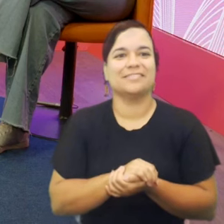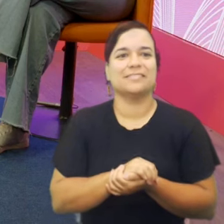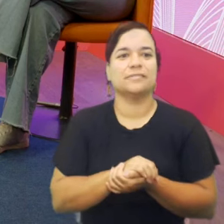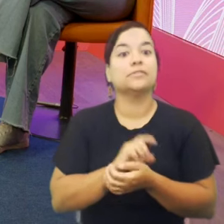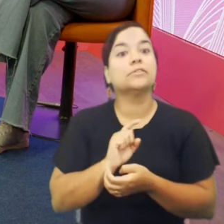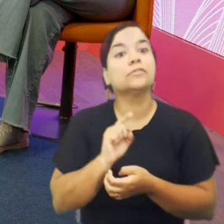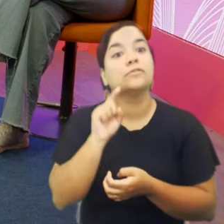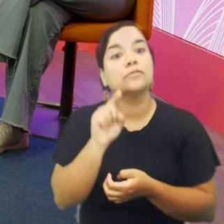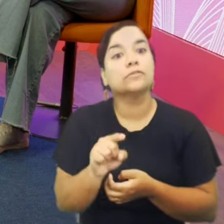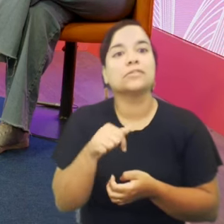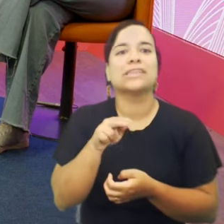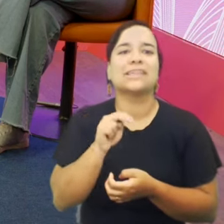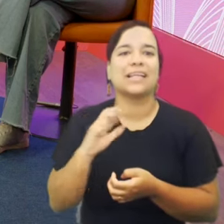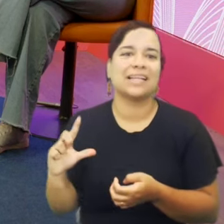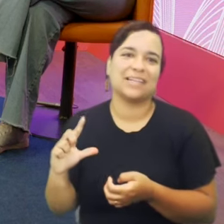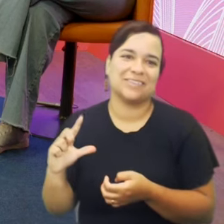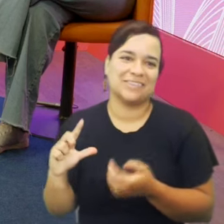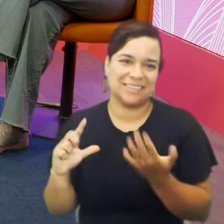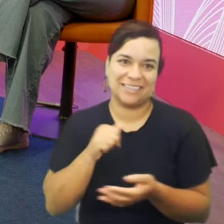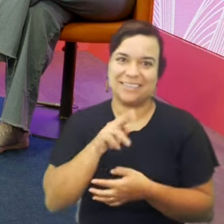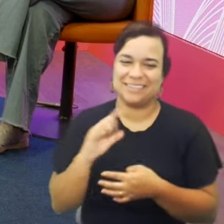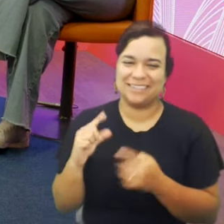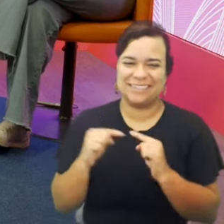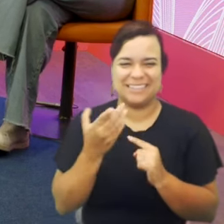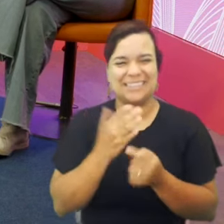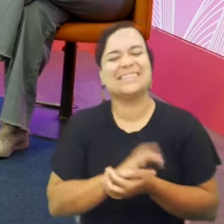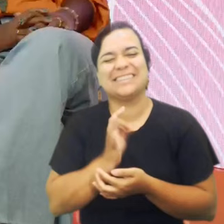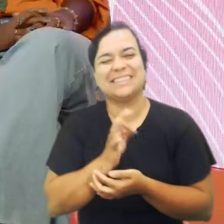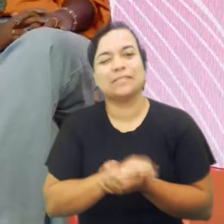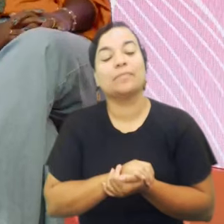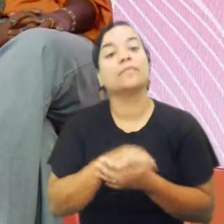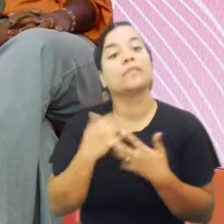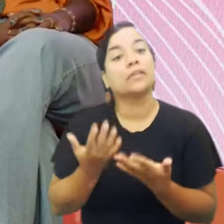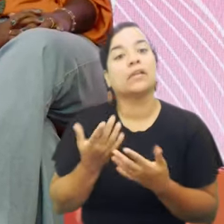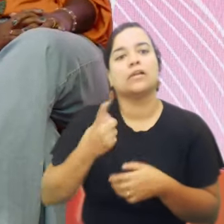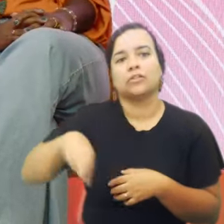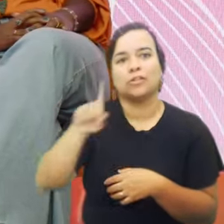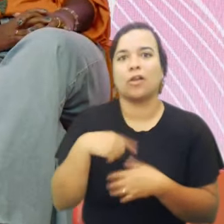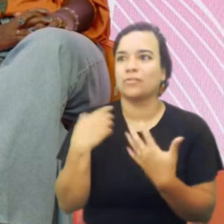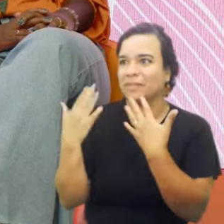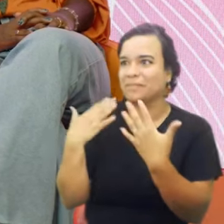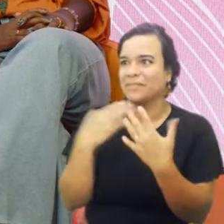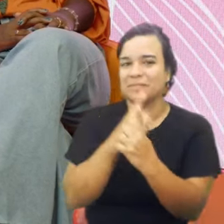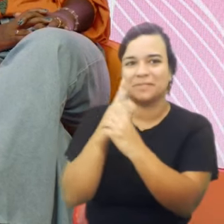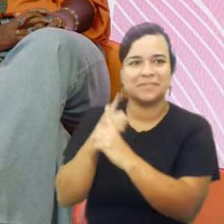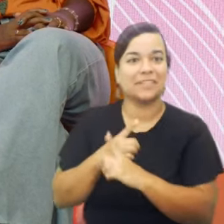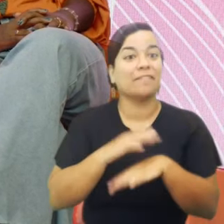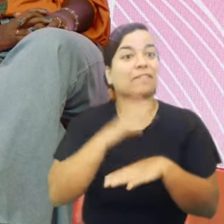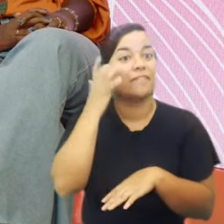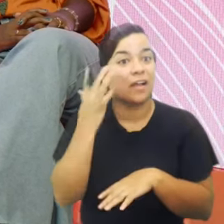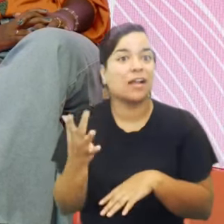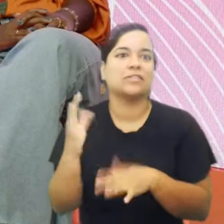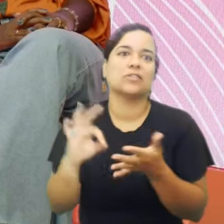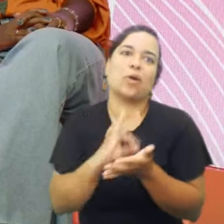virou a Carol, era Carol. Carolina, Carol. Bom, depois da gente se conhecer, fica fácil a gente contratar pessoas para trabalhar com a